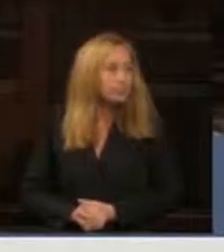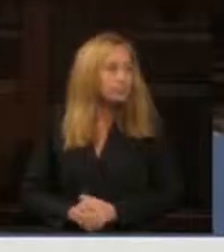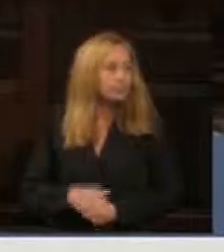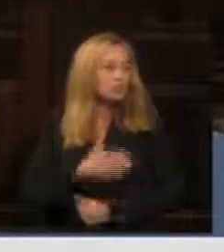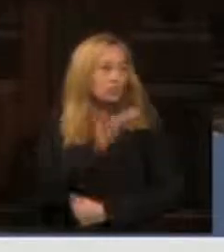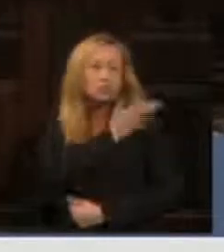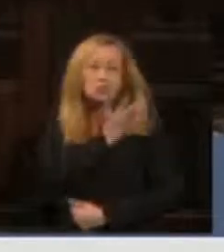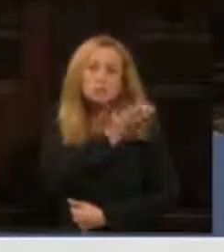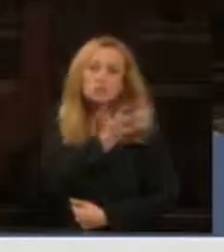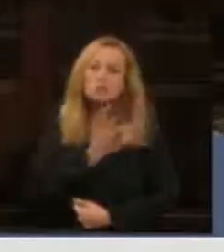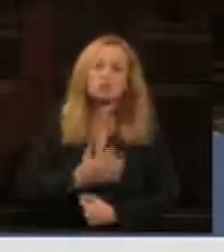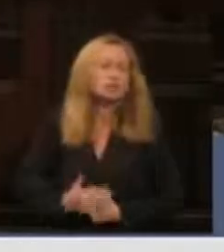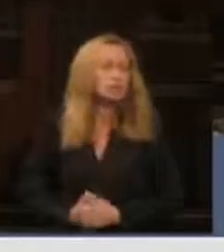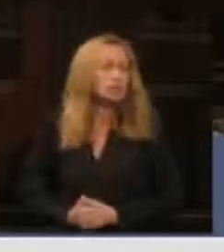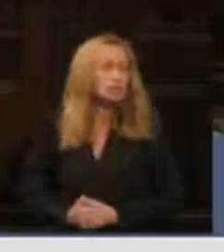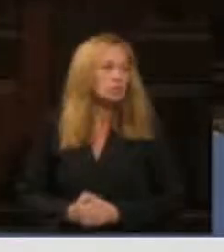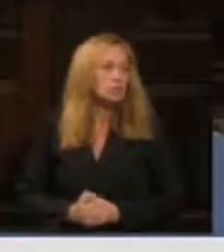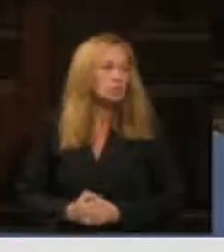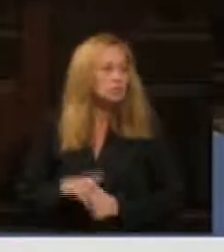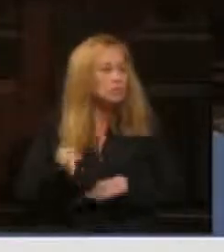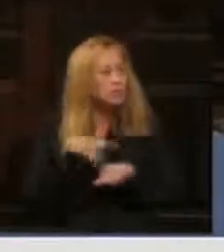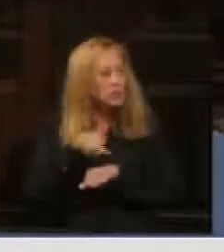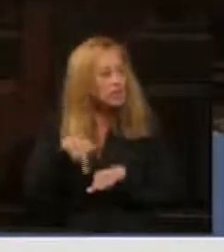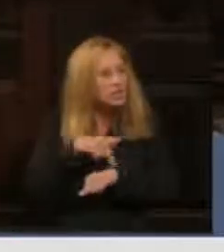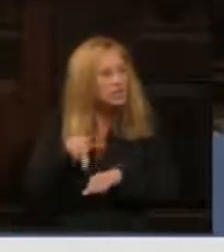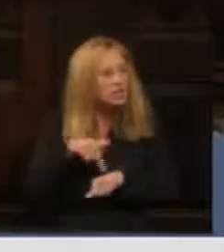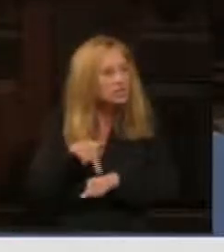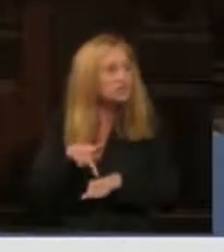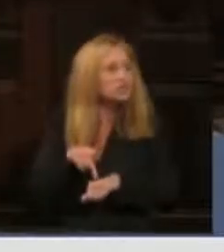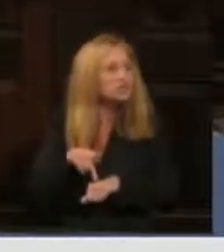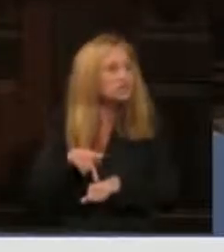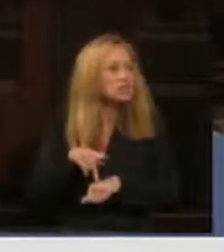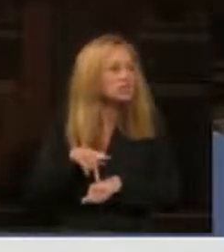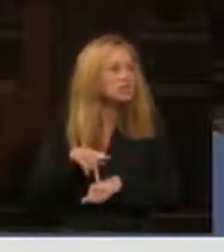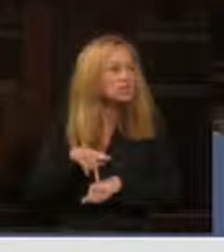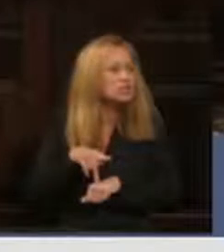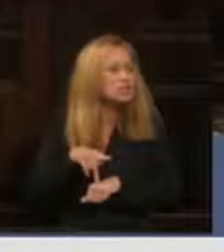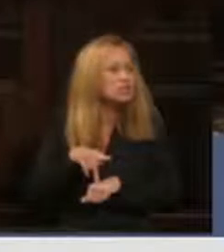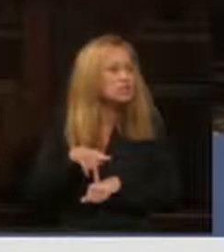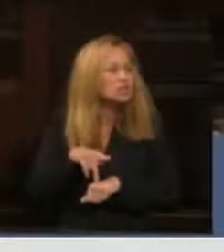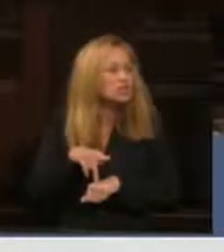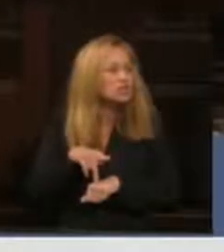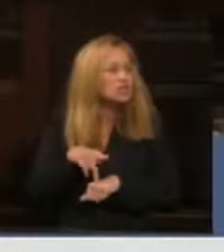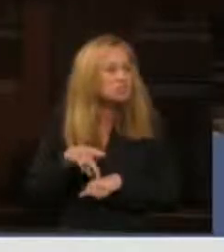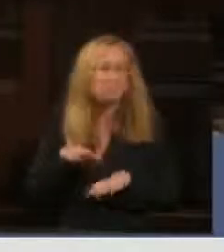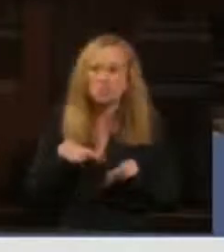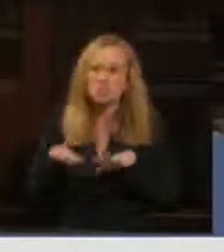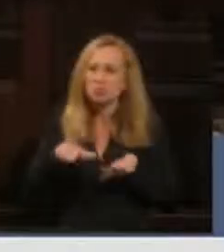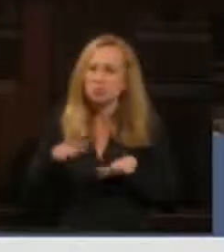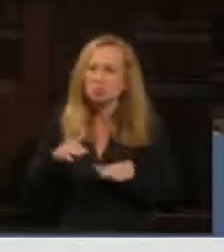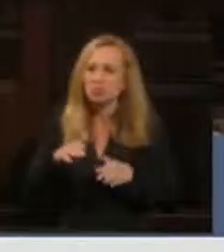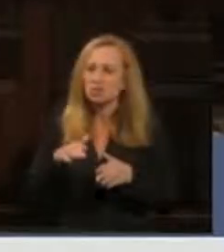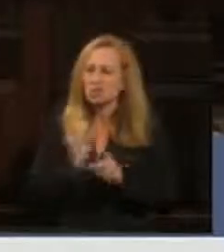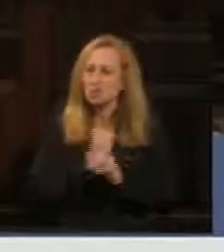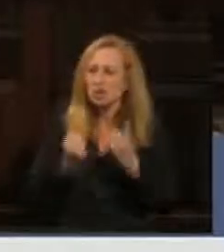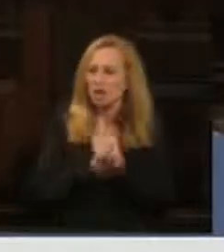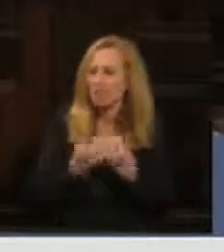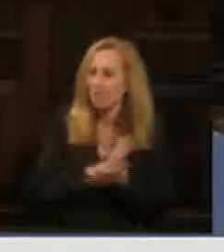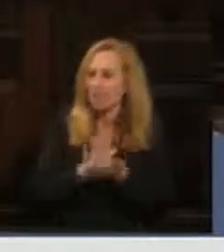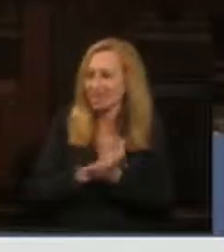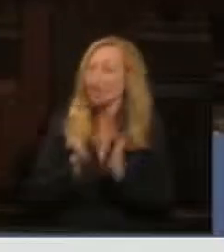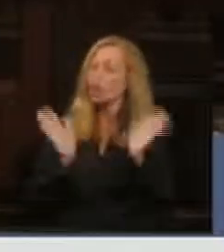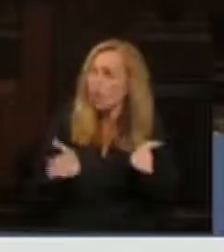racismo, de um país sem praticamente nenhuma forma de mobilidade social. E